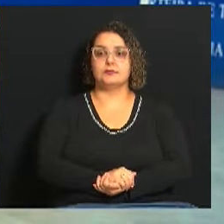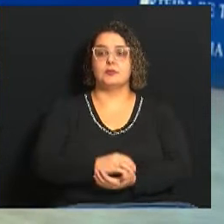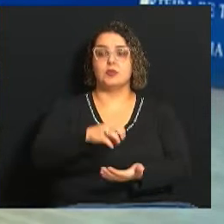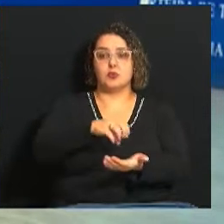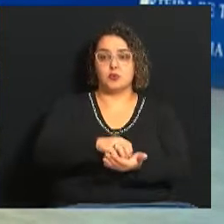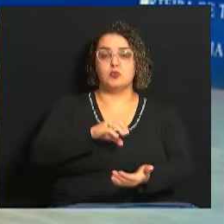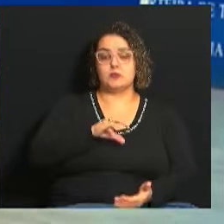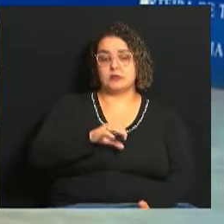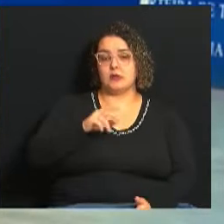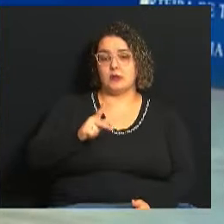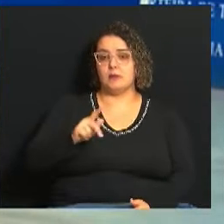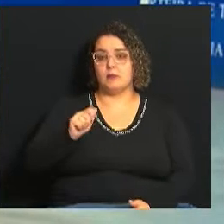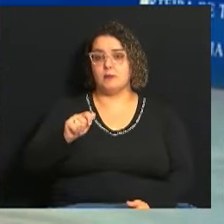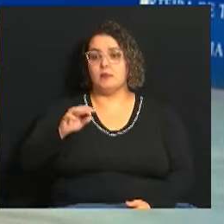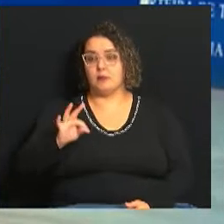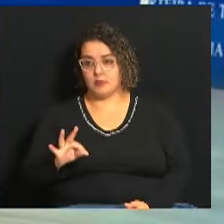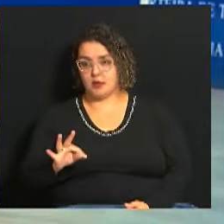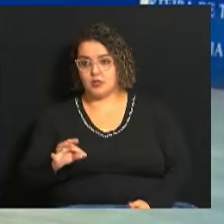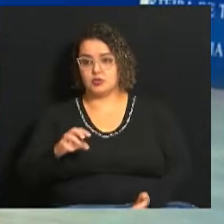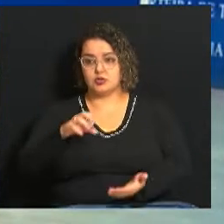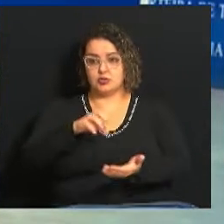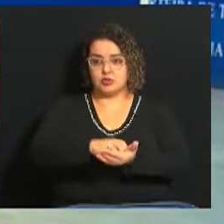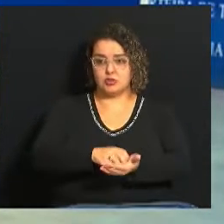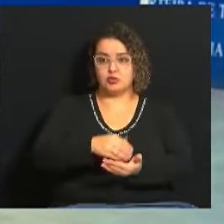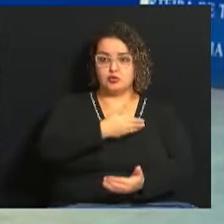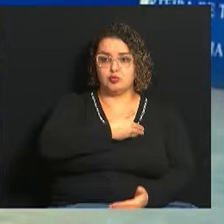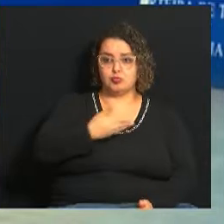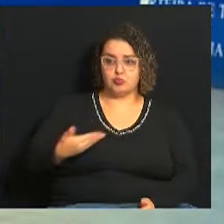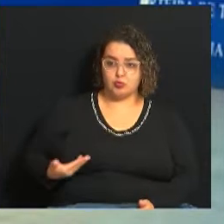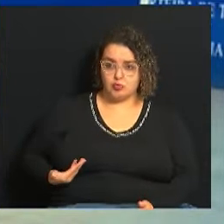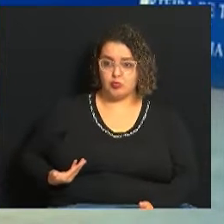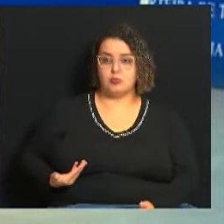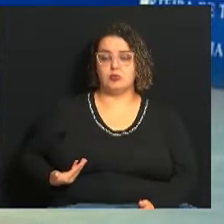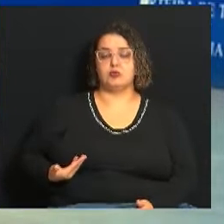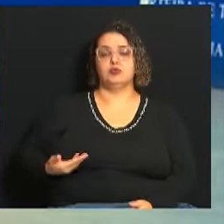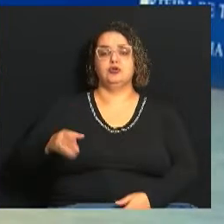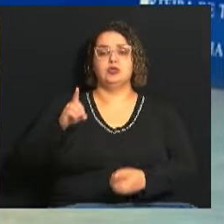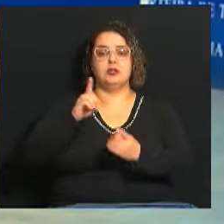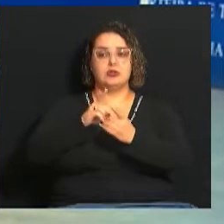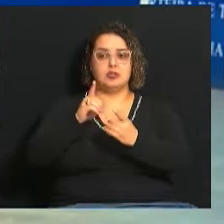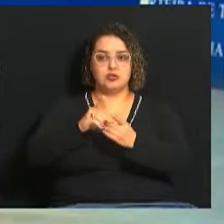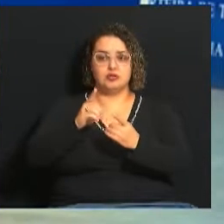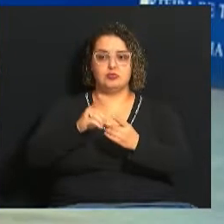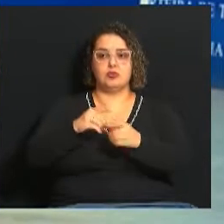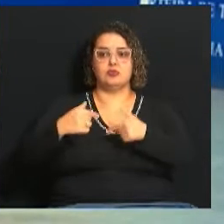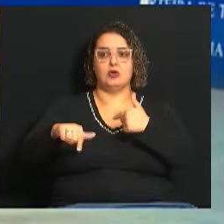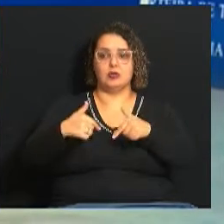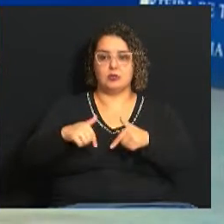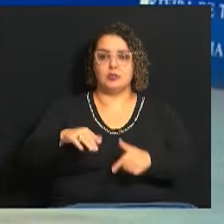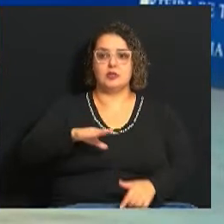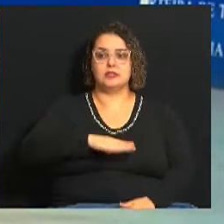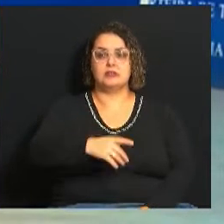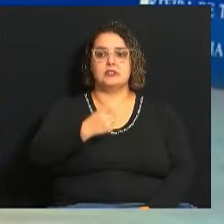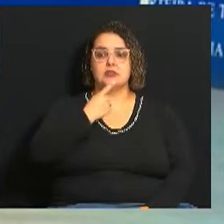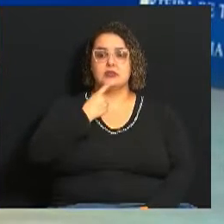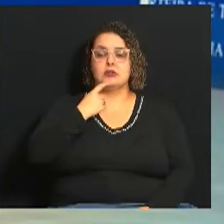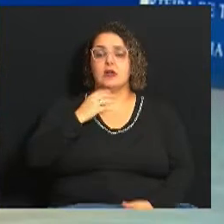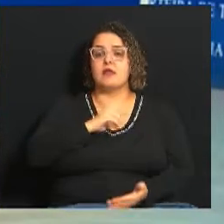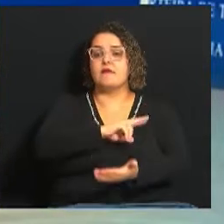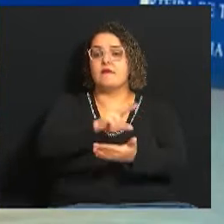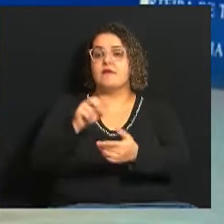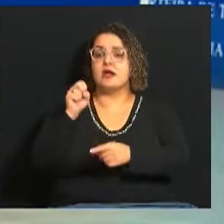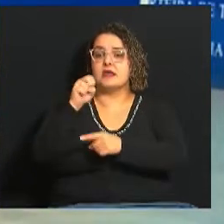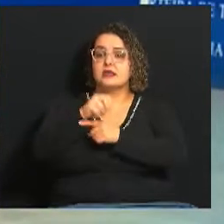de Atendimento ao Trabalhador, há vagas para técnico mecânico de máquinas, analista de relações trabalhistas,